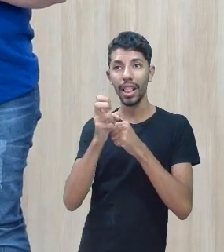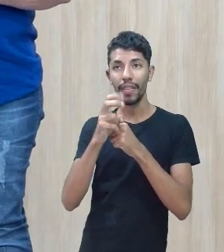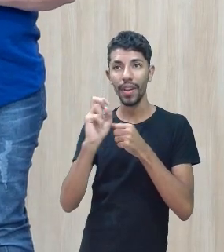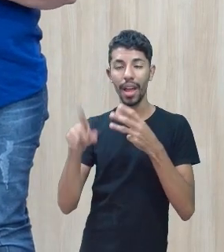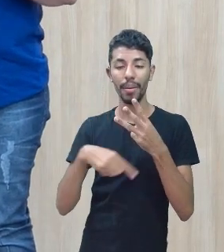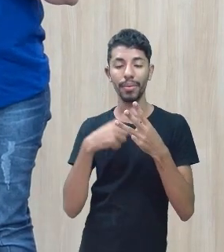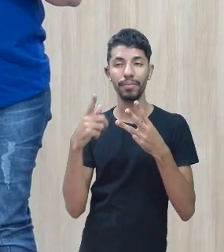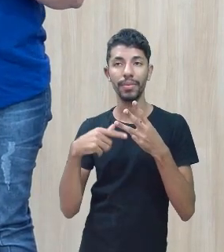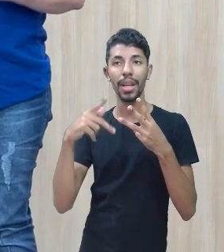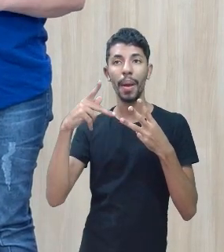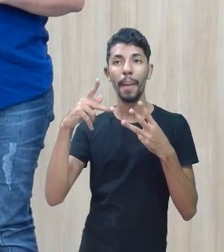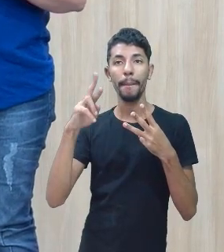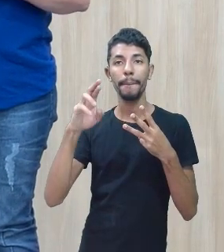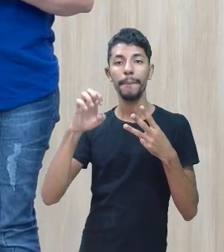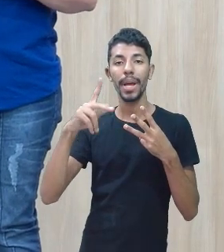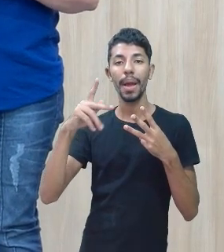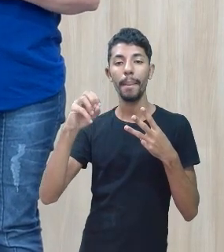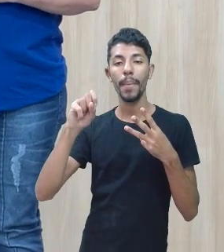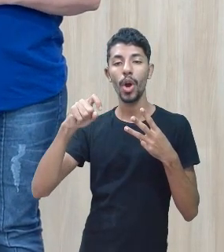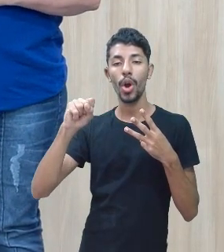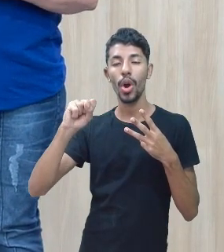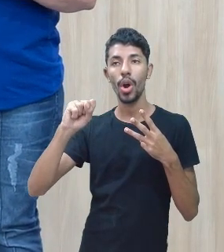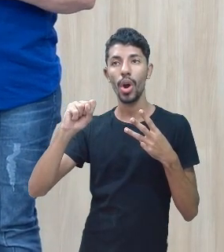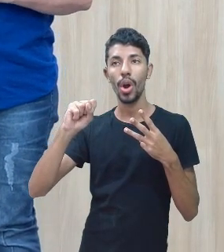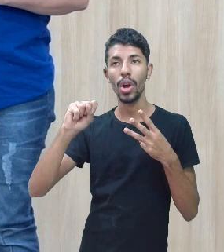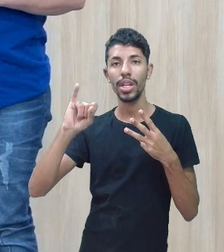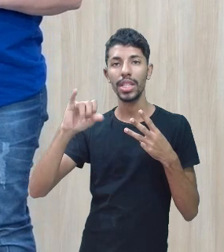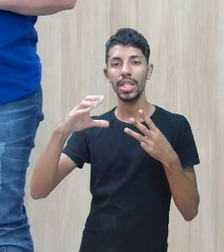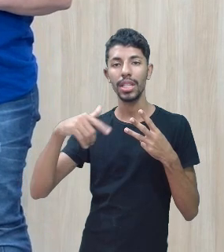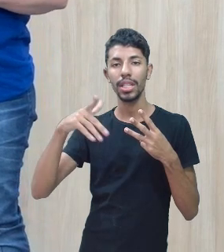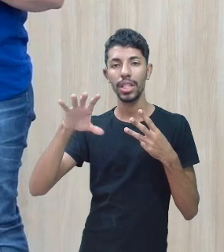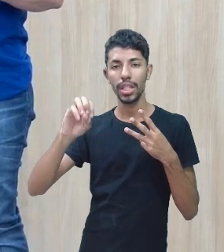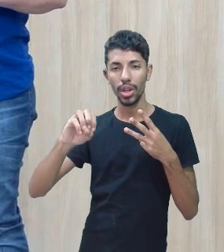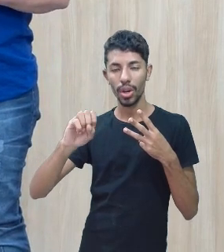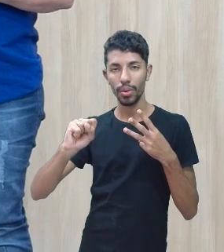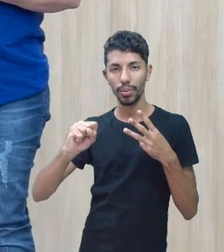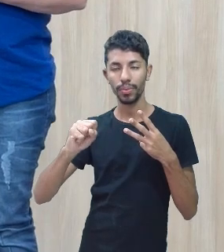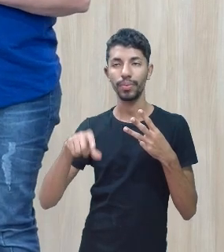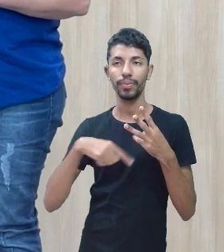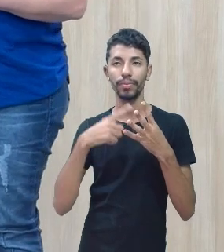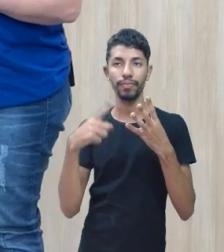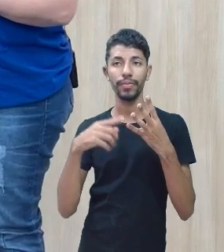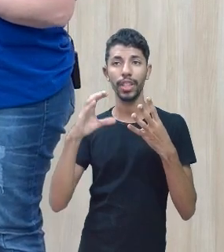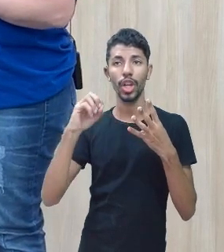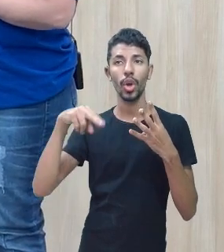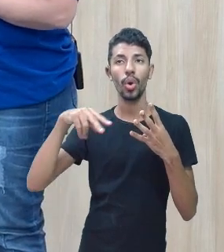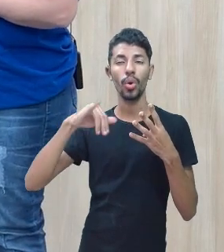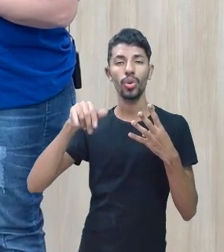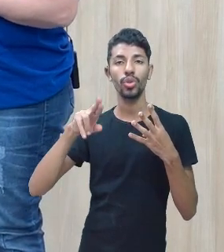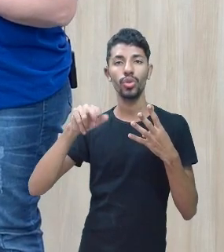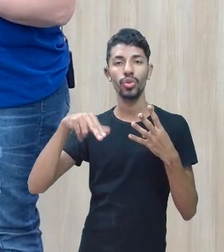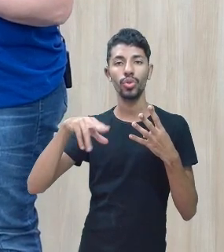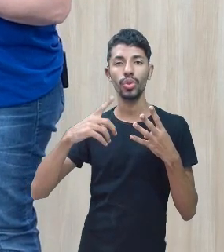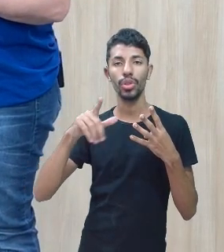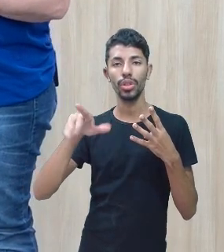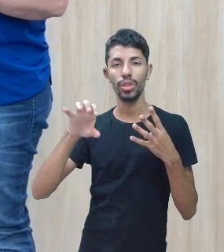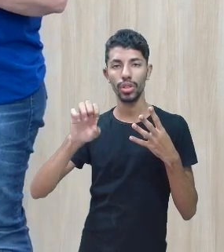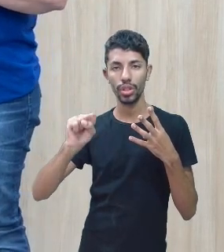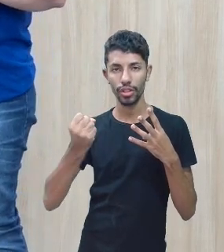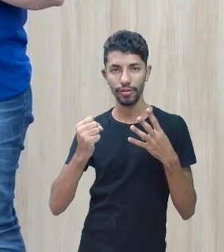Cada uma palavra dentro da oração tem uma função, como eu já falei para vocês. E aí,